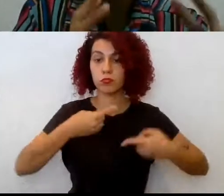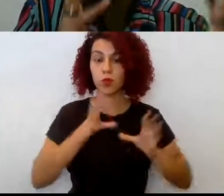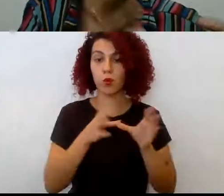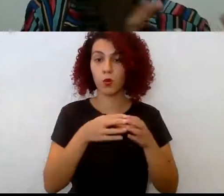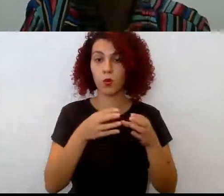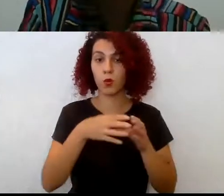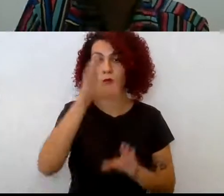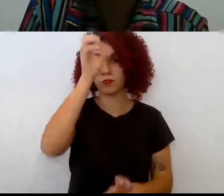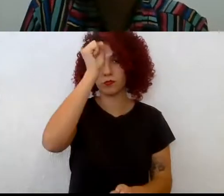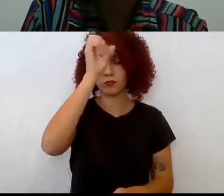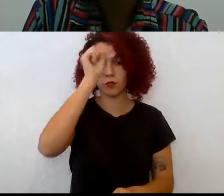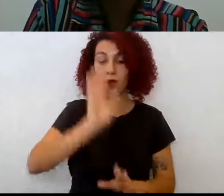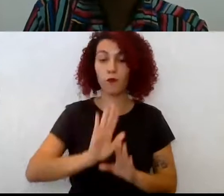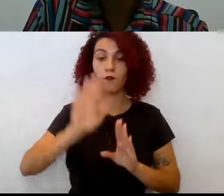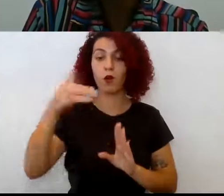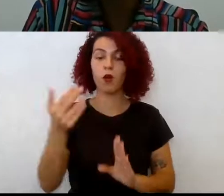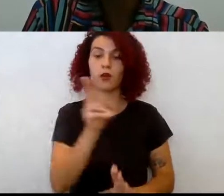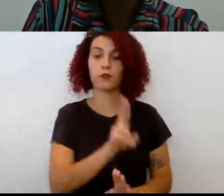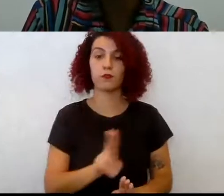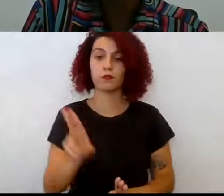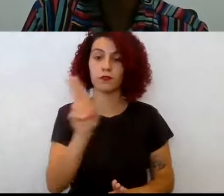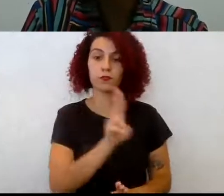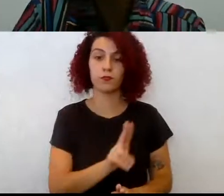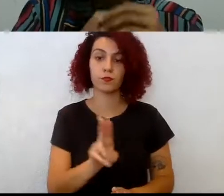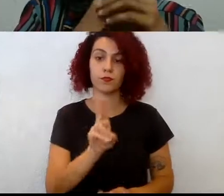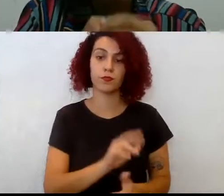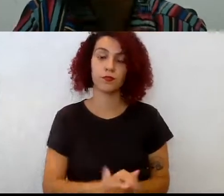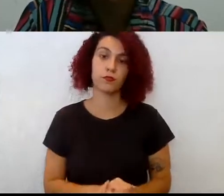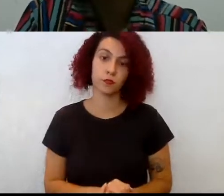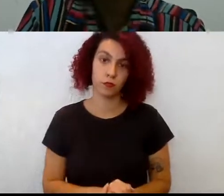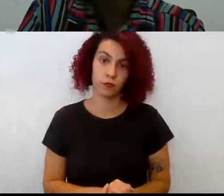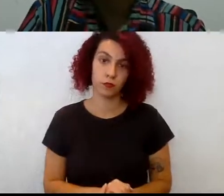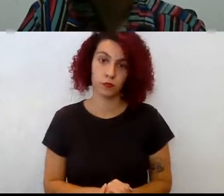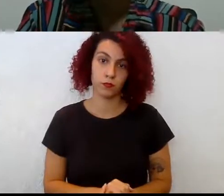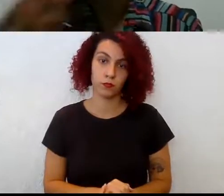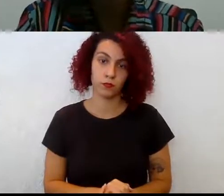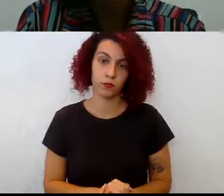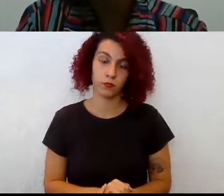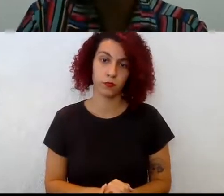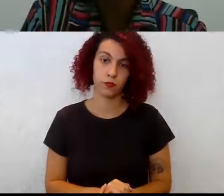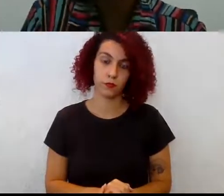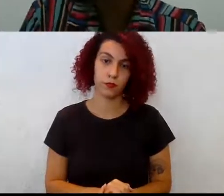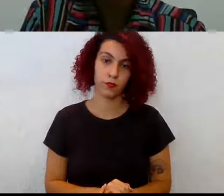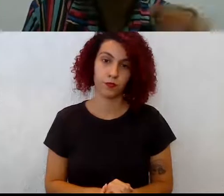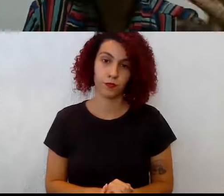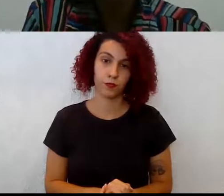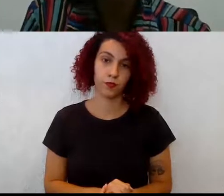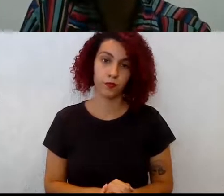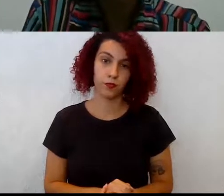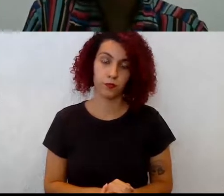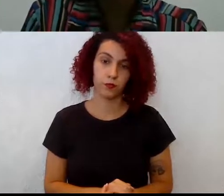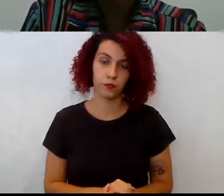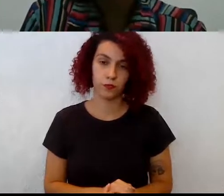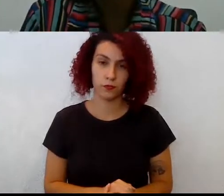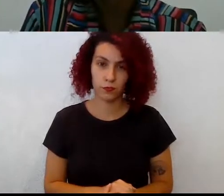para além da universidade e Ah tá senão não vai funcionar que é o conceito de rede que o